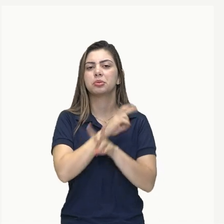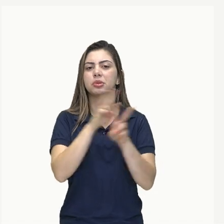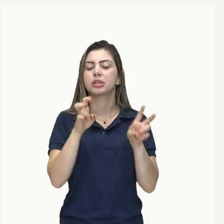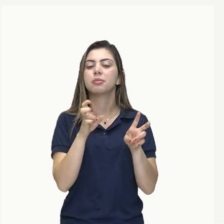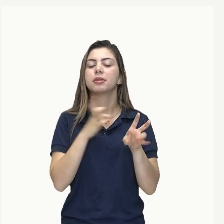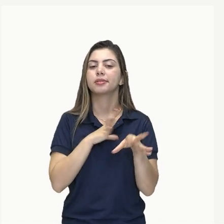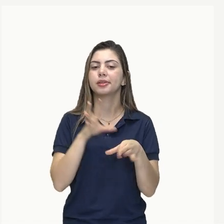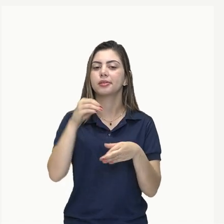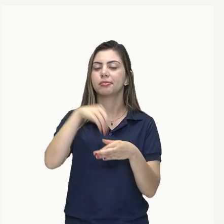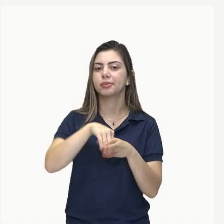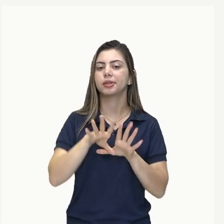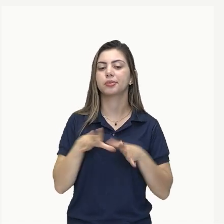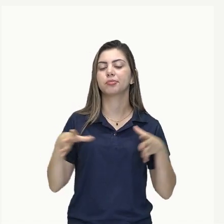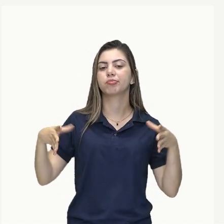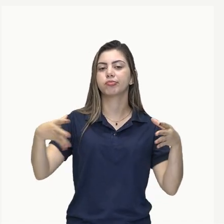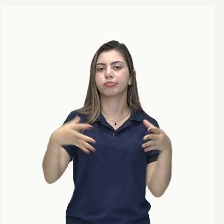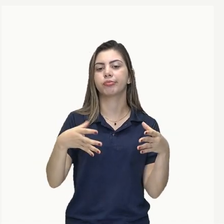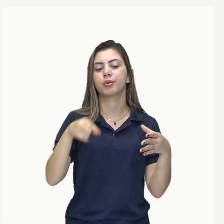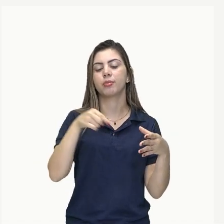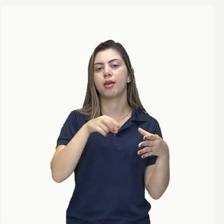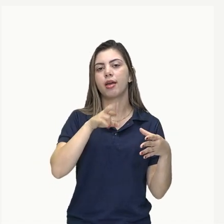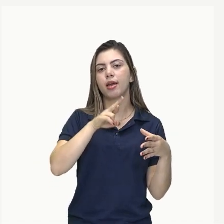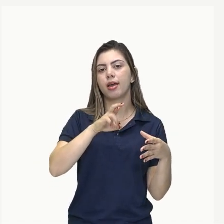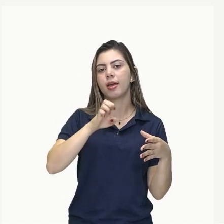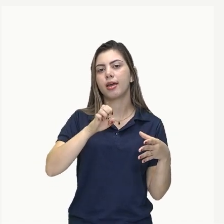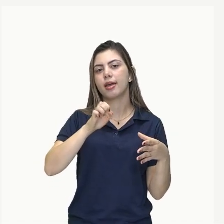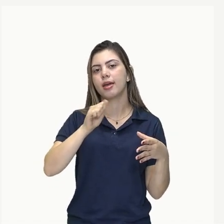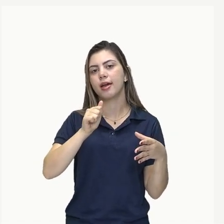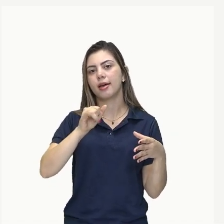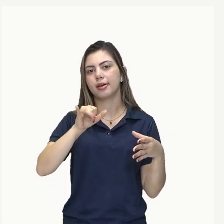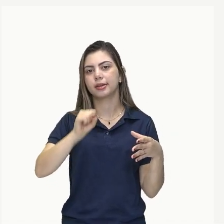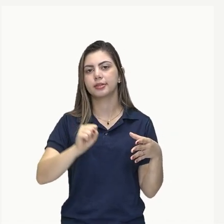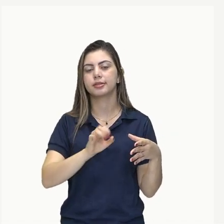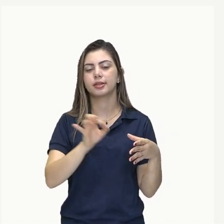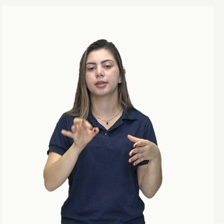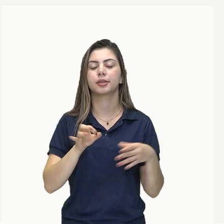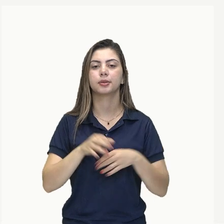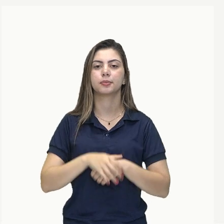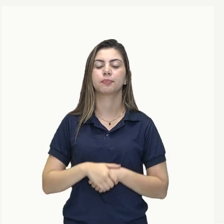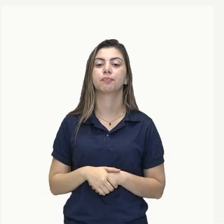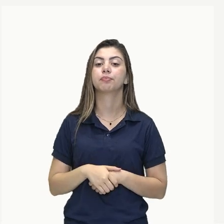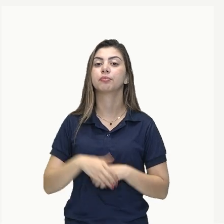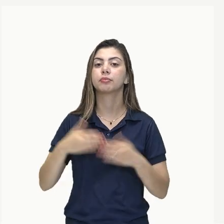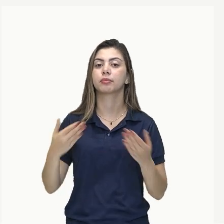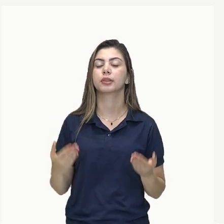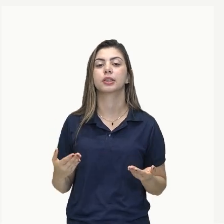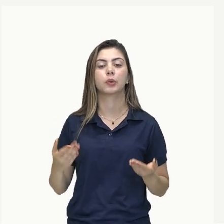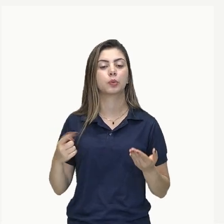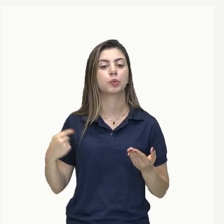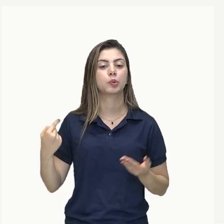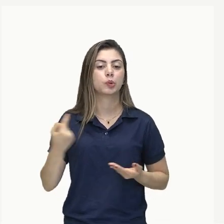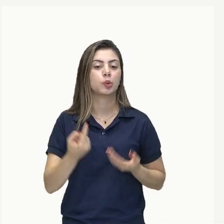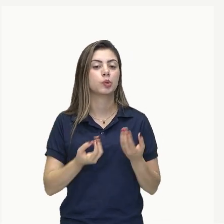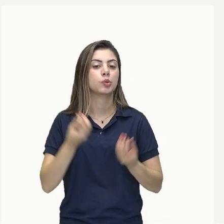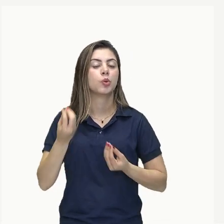dos números reais, tá? E aí, quando a gente está